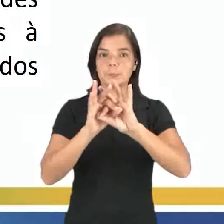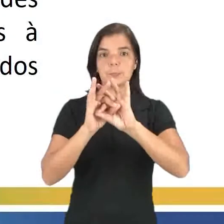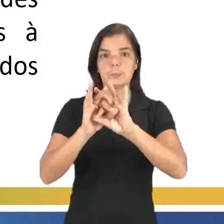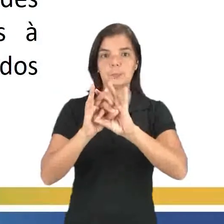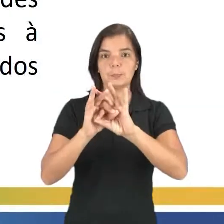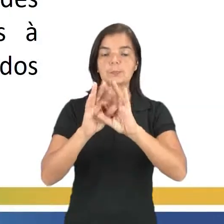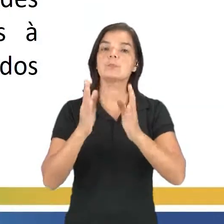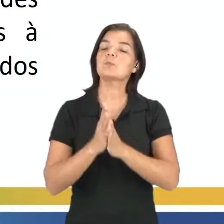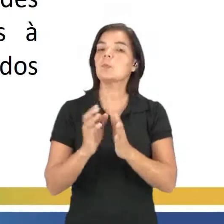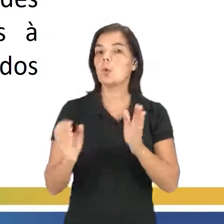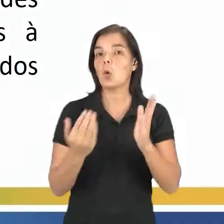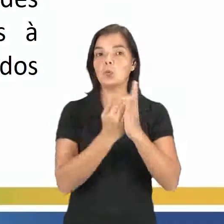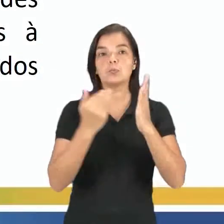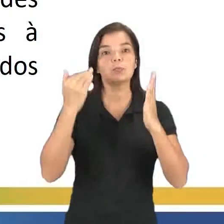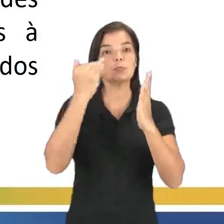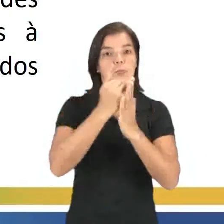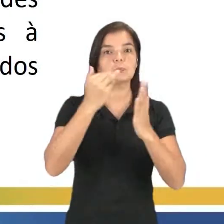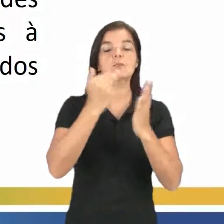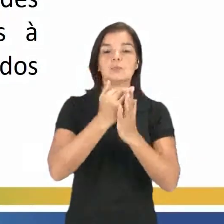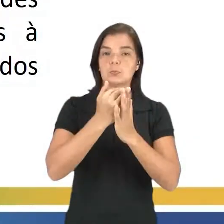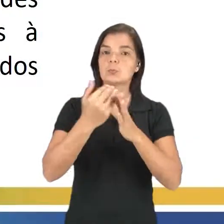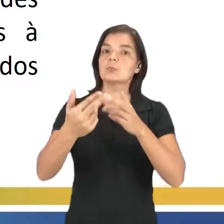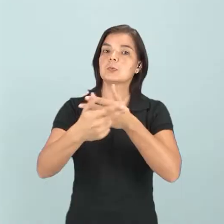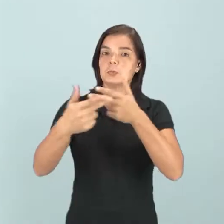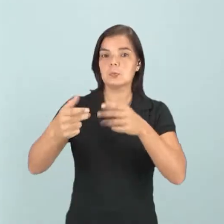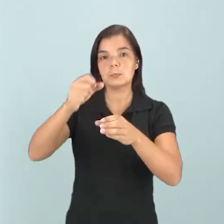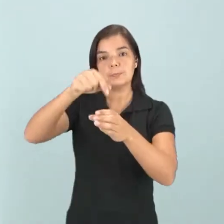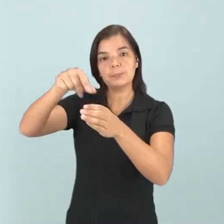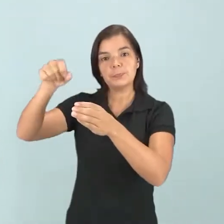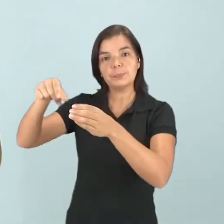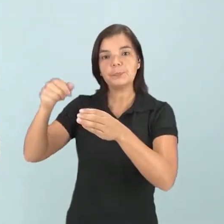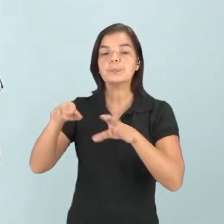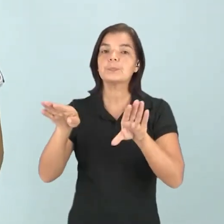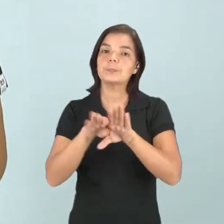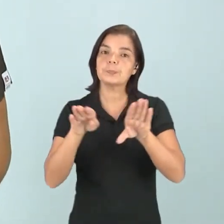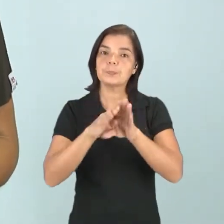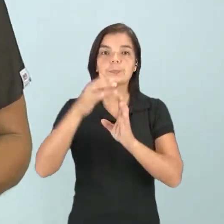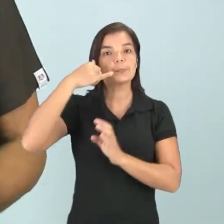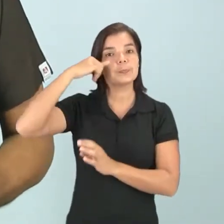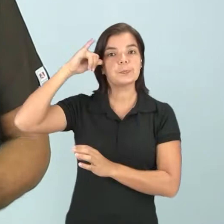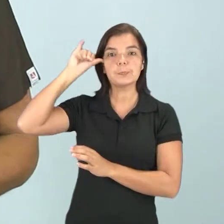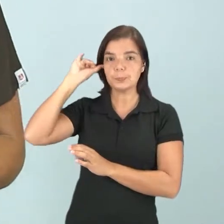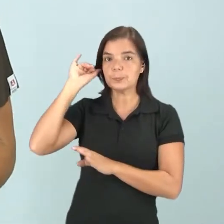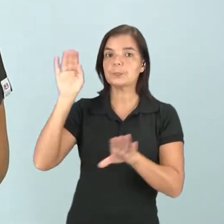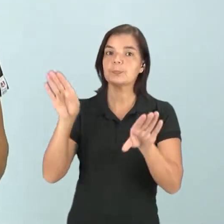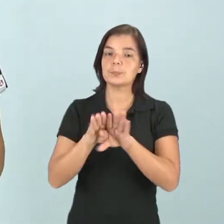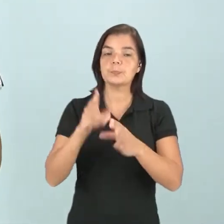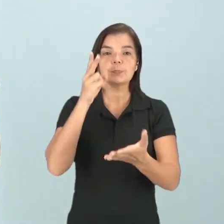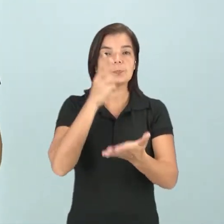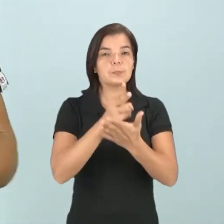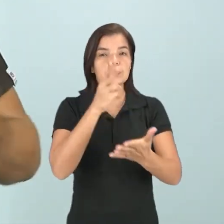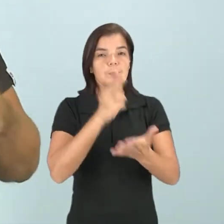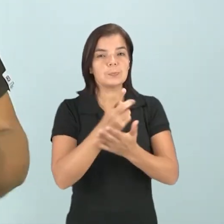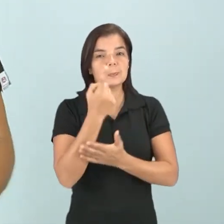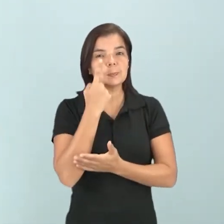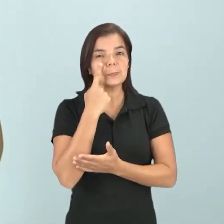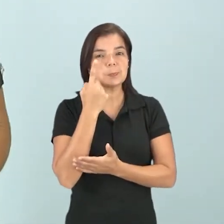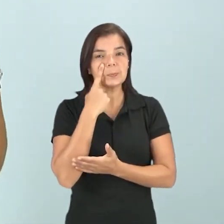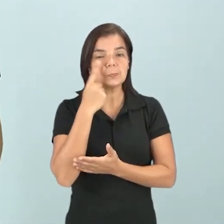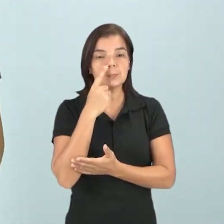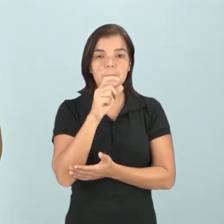ou subprodução de produto derivado da agricultura e da pecuária. Então, toda vez que você ouvir falar